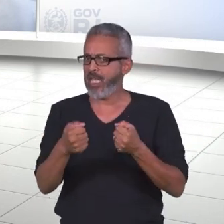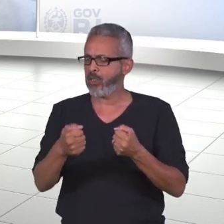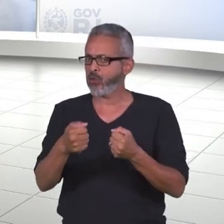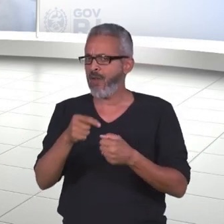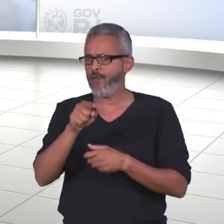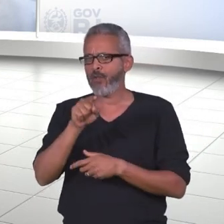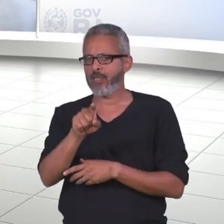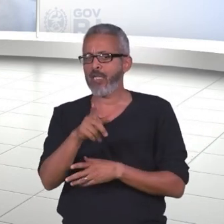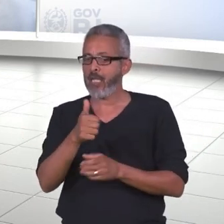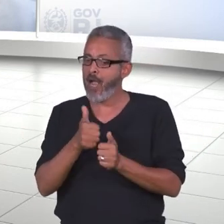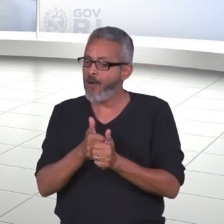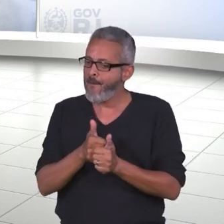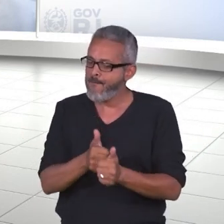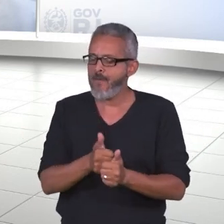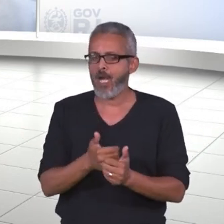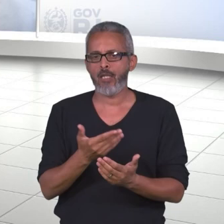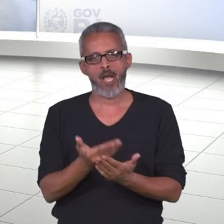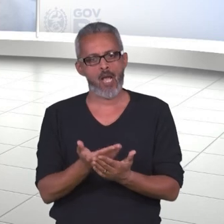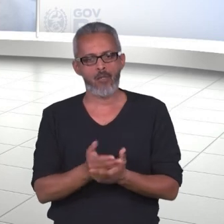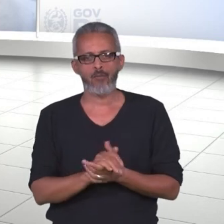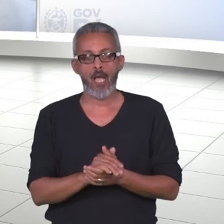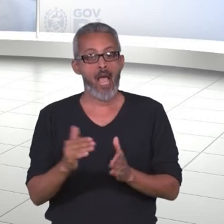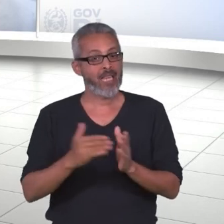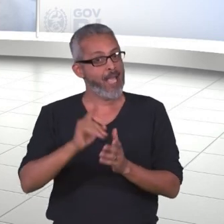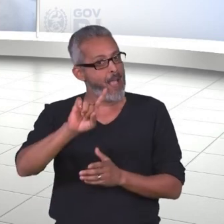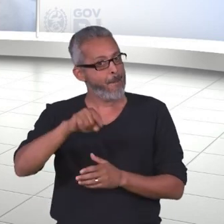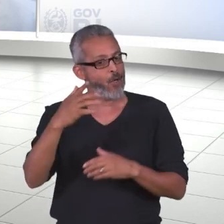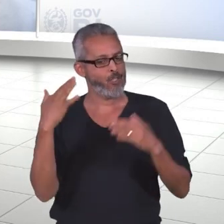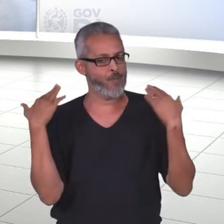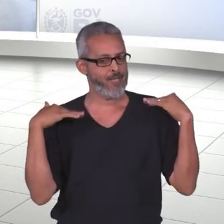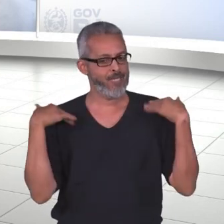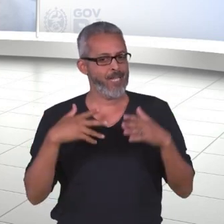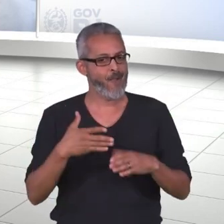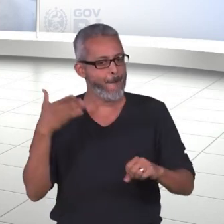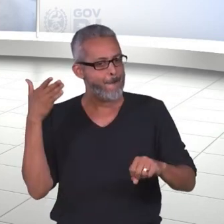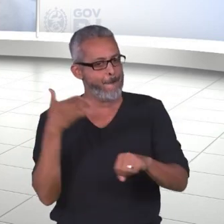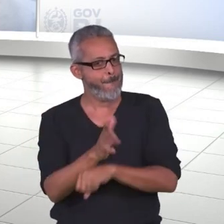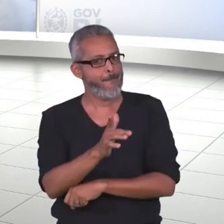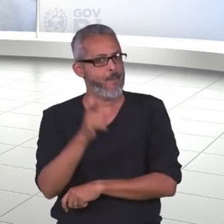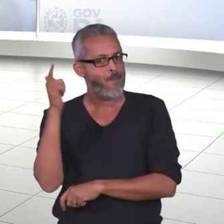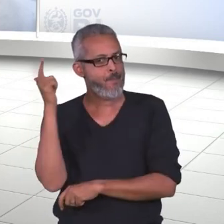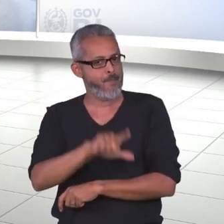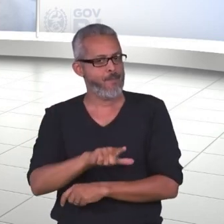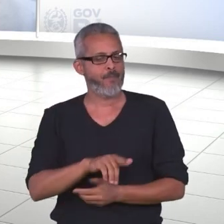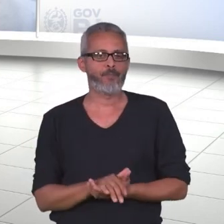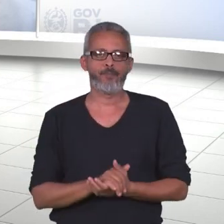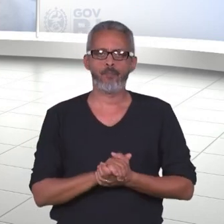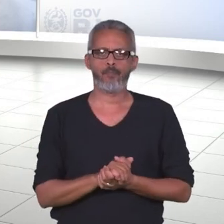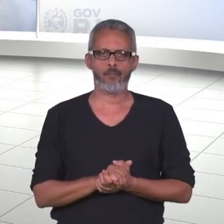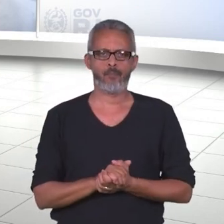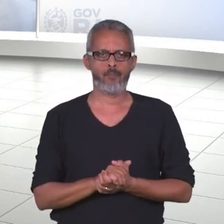do sucesso para você que está acompanhando nossas aulas. Até a próxima excursão, rumo à aprovação!